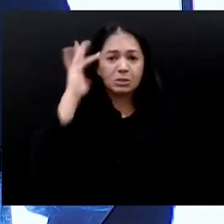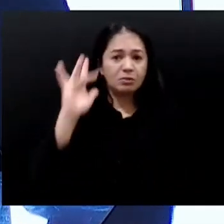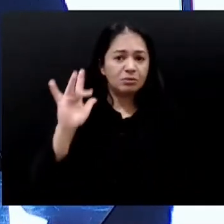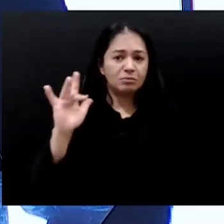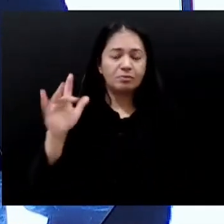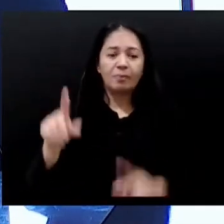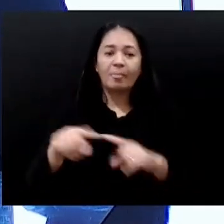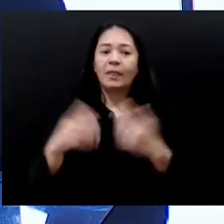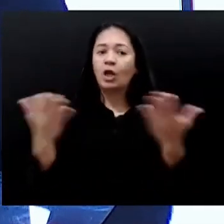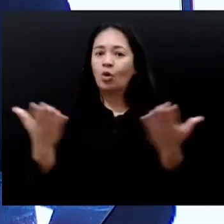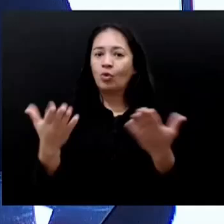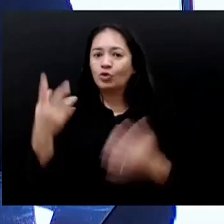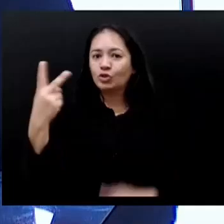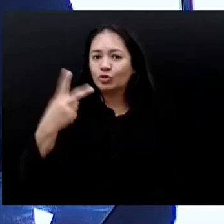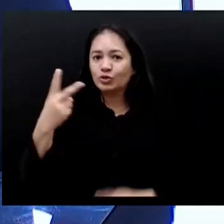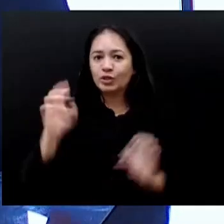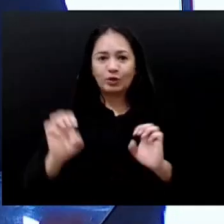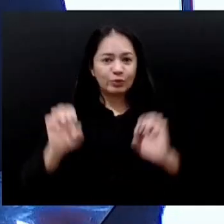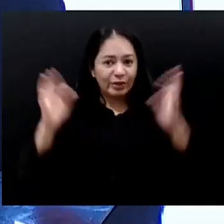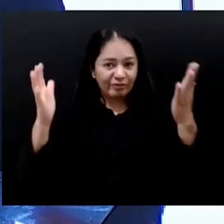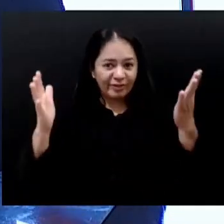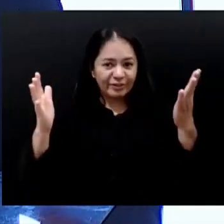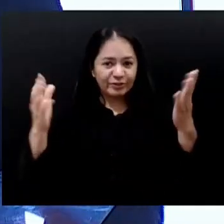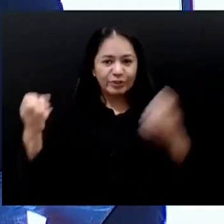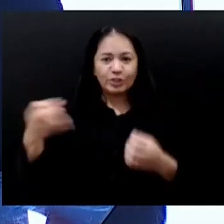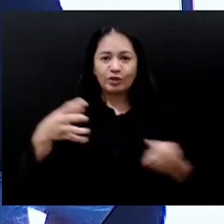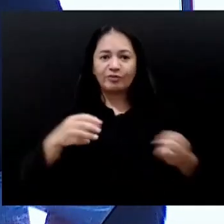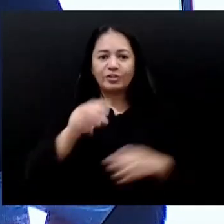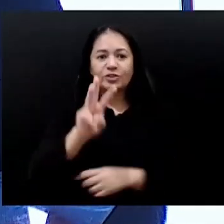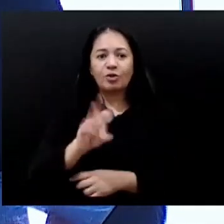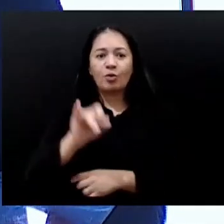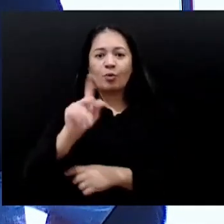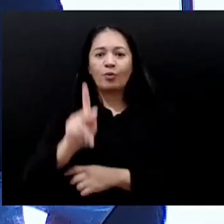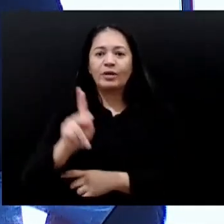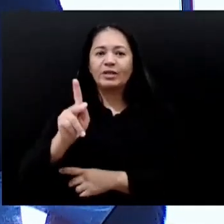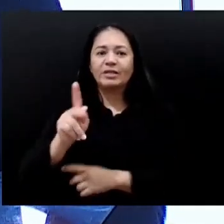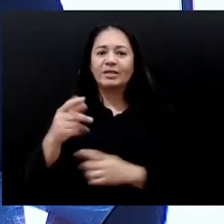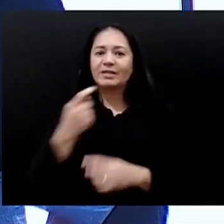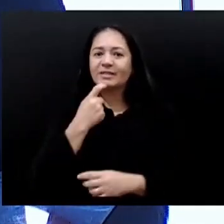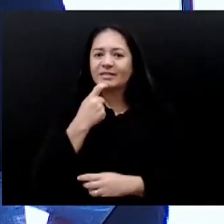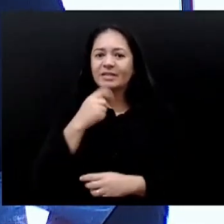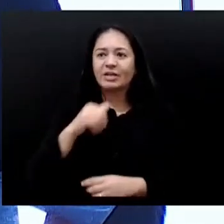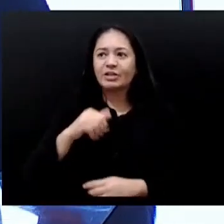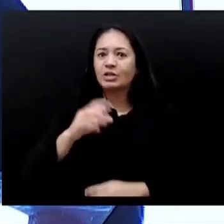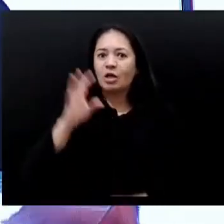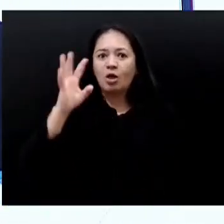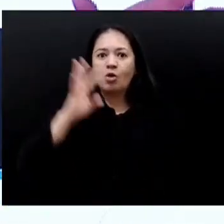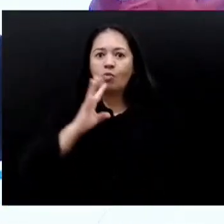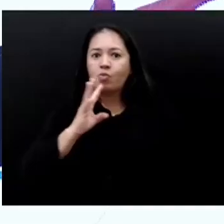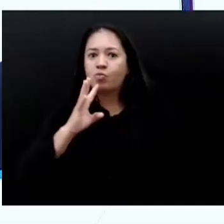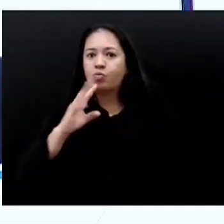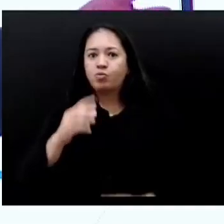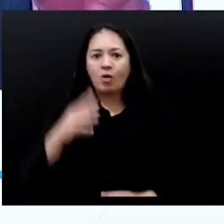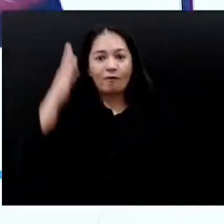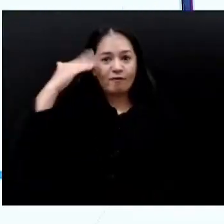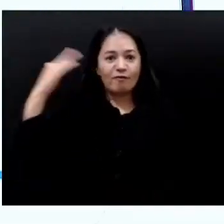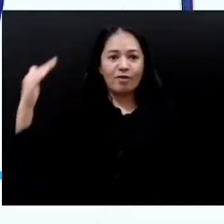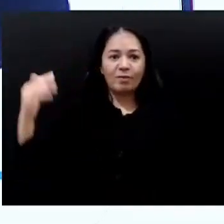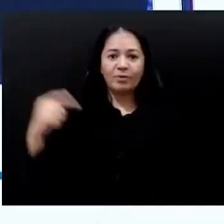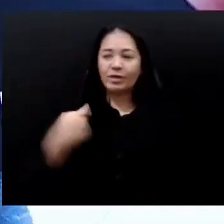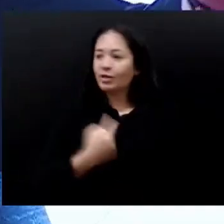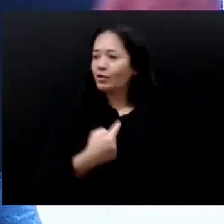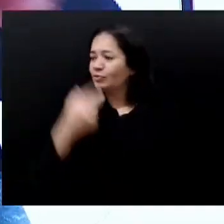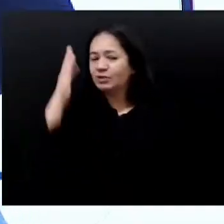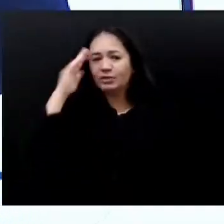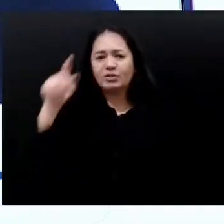Campinas Innovation Week, a cidade, vereador Igor, é muito conhecida. Eu não sei o que ela arrumou, tudo quanto é aeroporto, você chegava no Brasil, estava